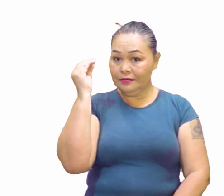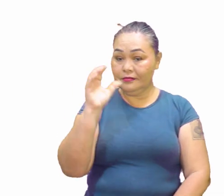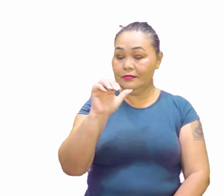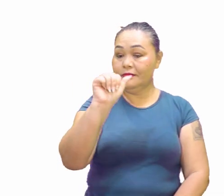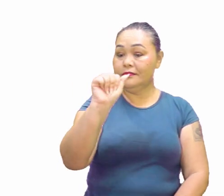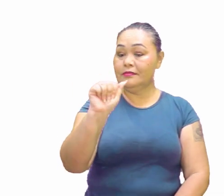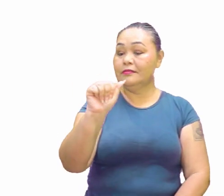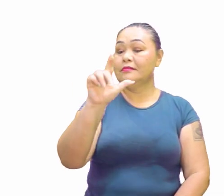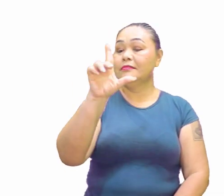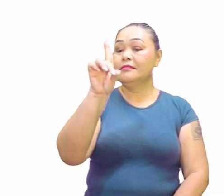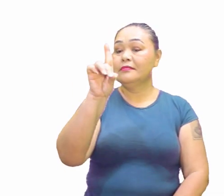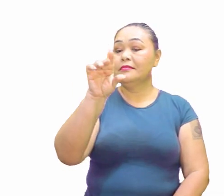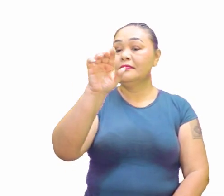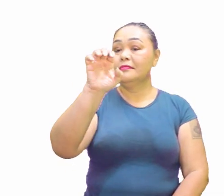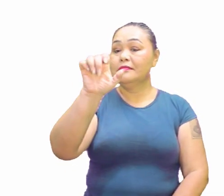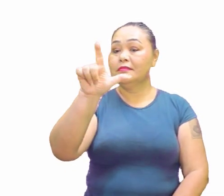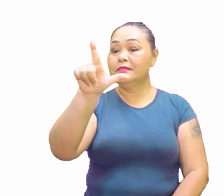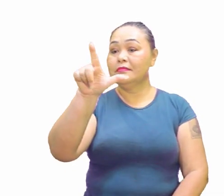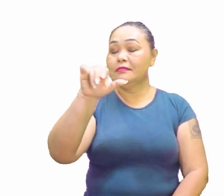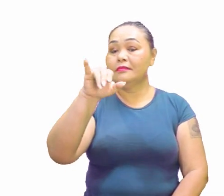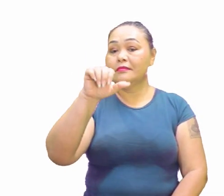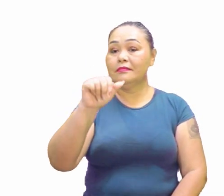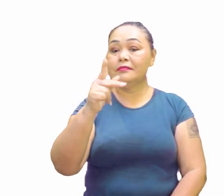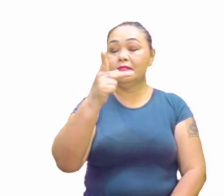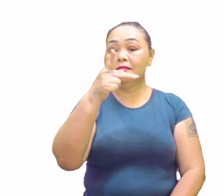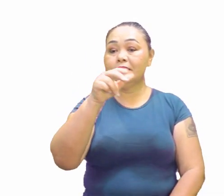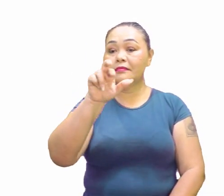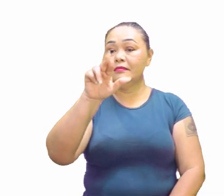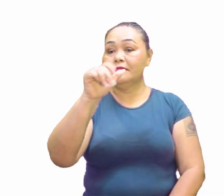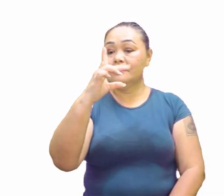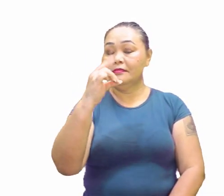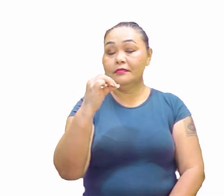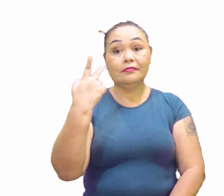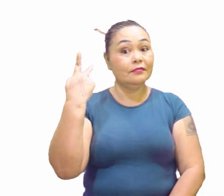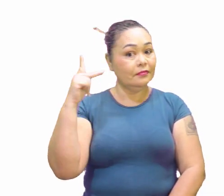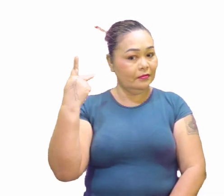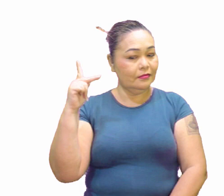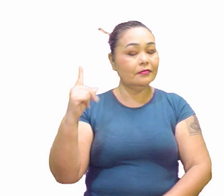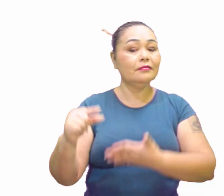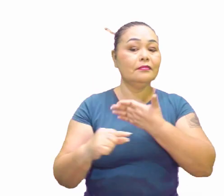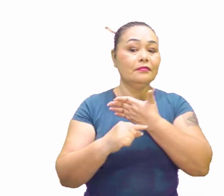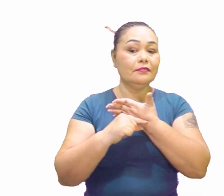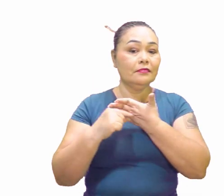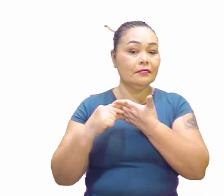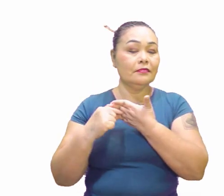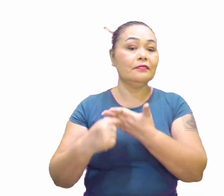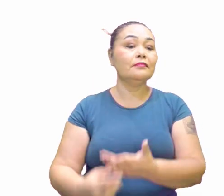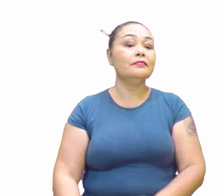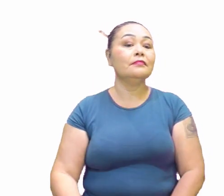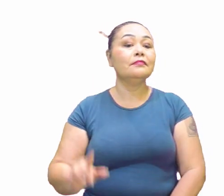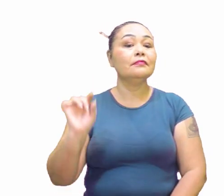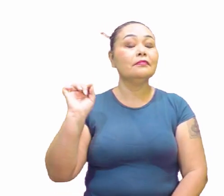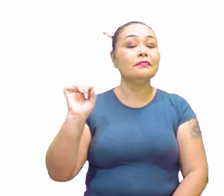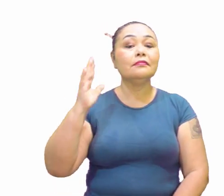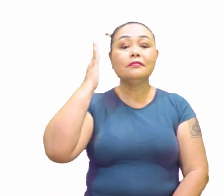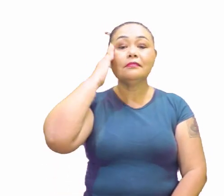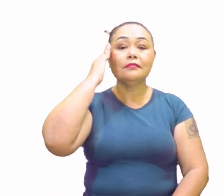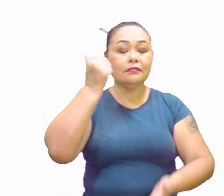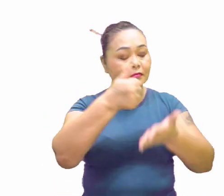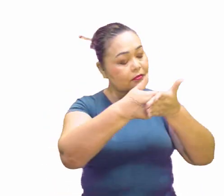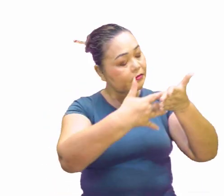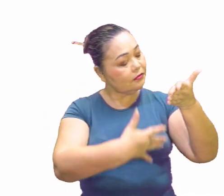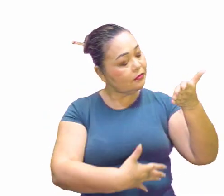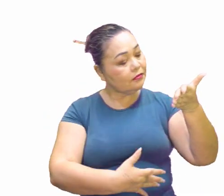Adélia Prado. É a nossa segunda aula que vem trazendo, né? Exato. Um texto aí sobre a escritora. Então aqui, você sabe o que